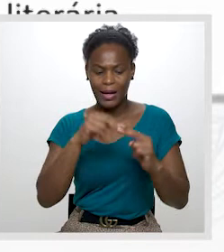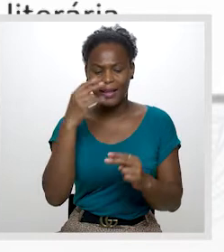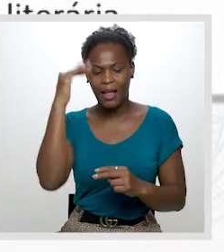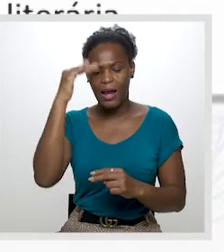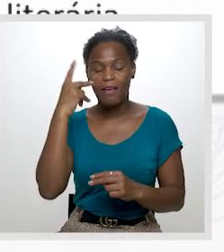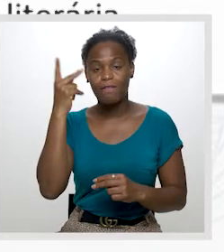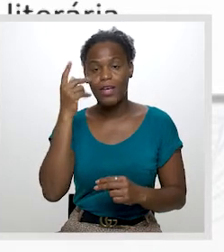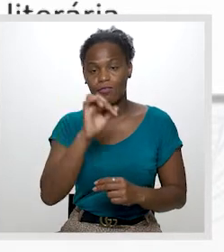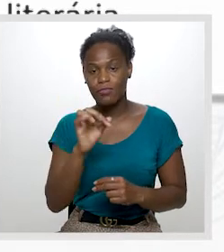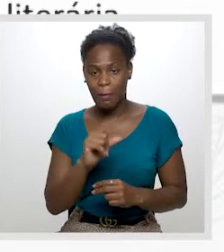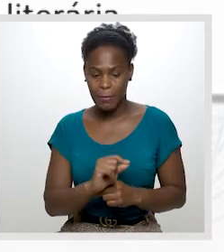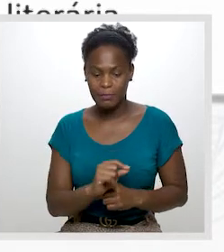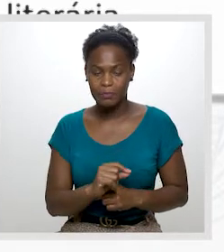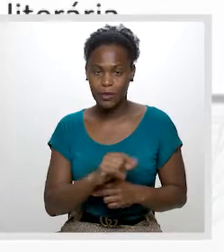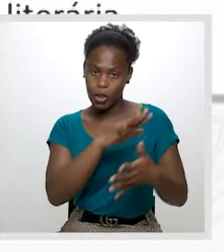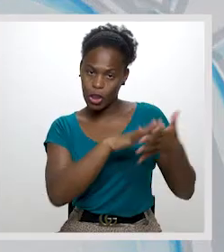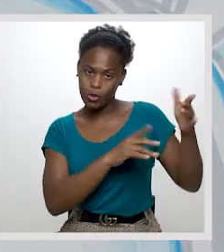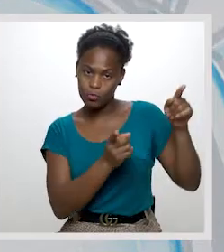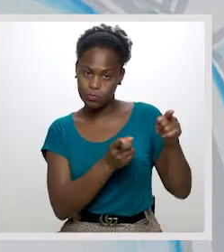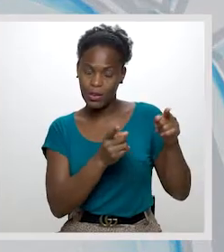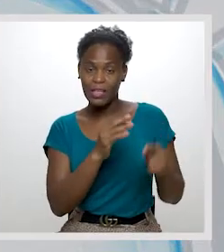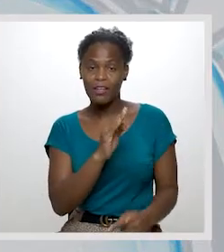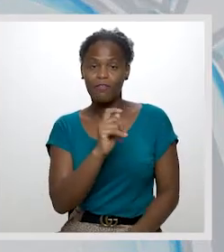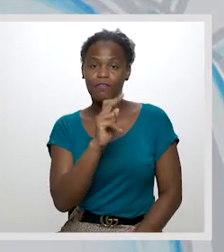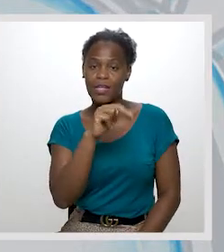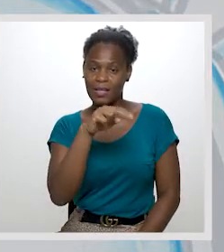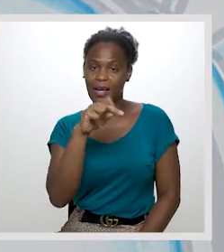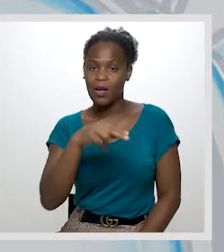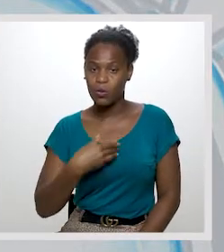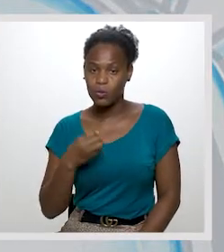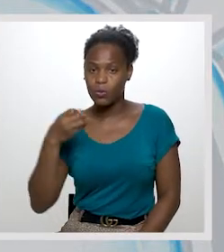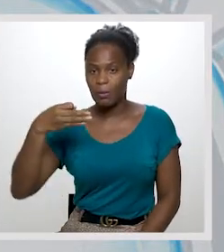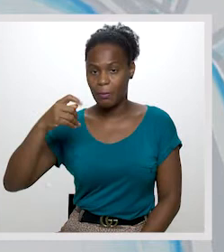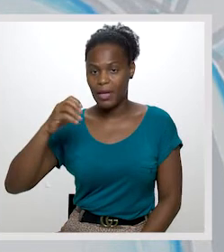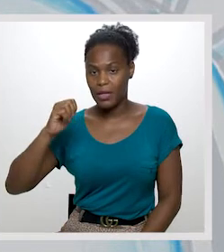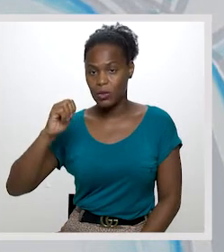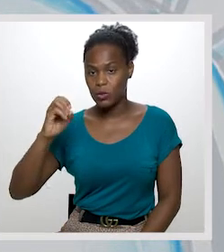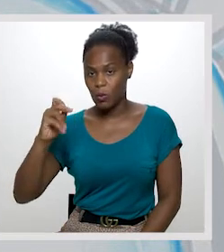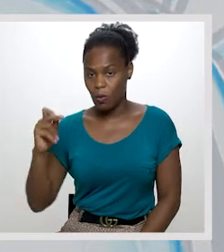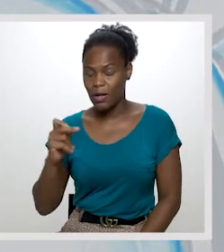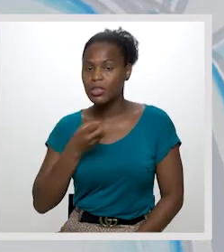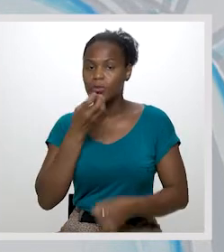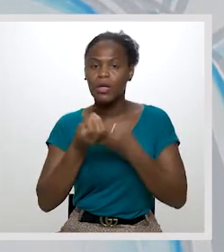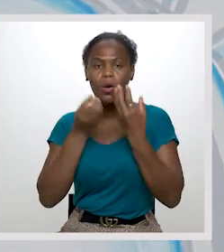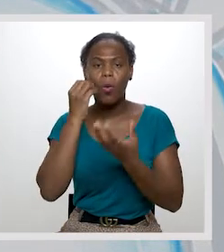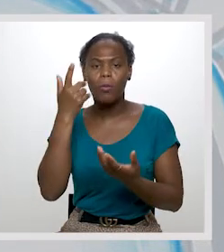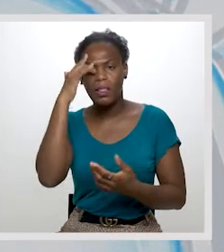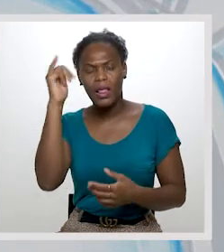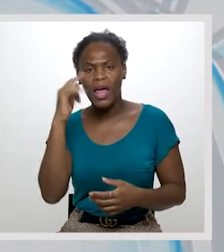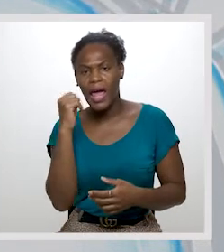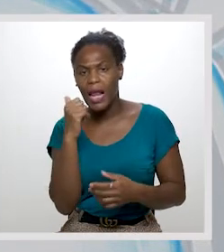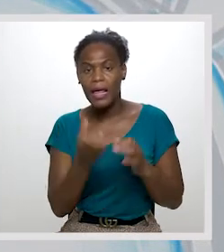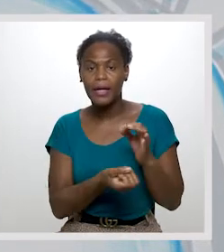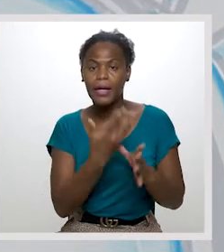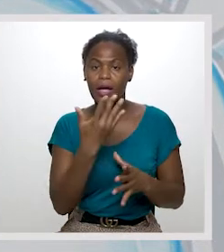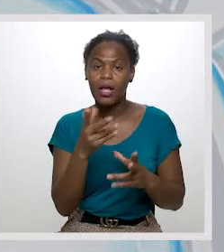e as vidas. Nesse pequeno trecho, Fernando Pessoa explica como surgiu